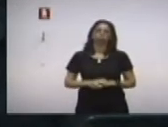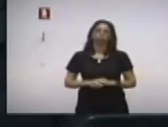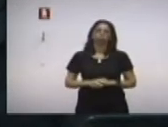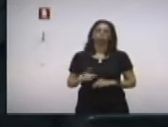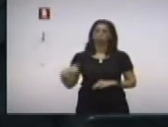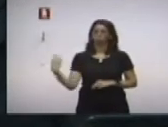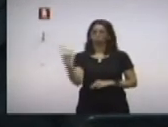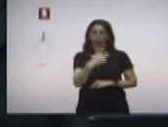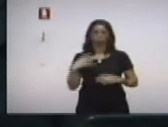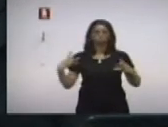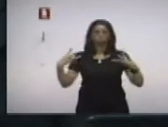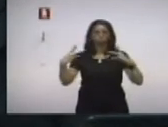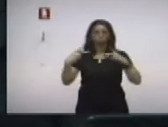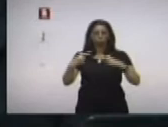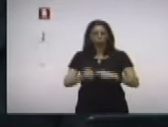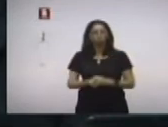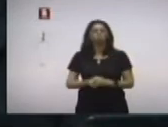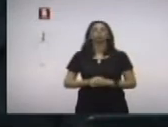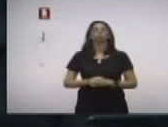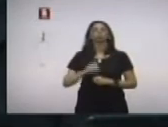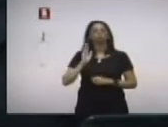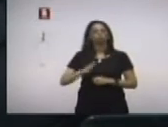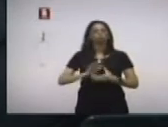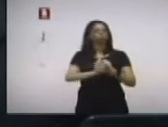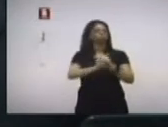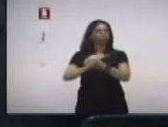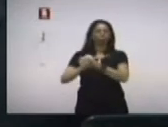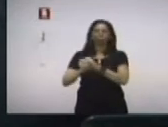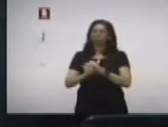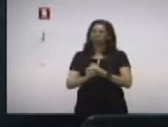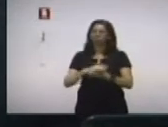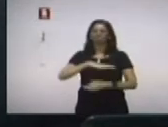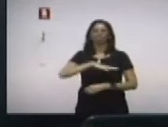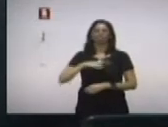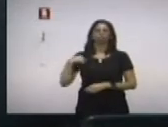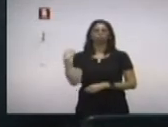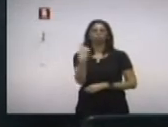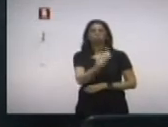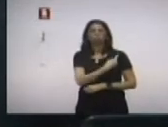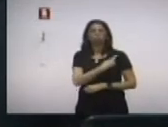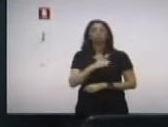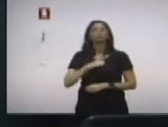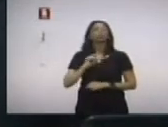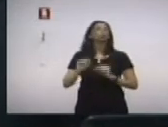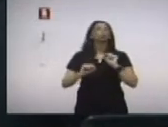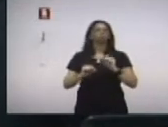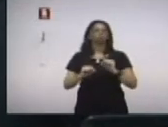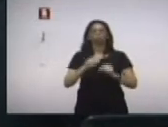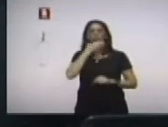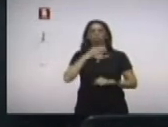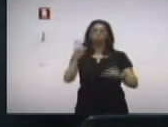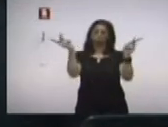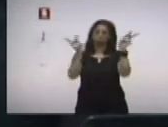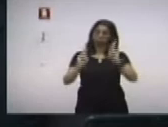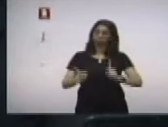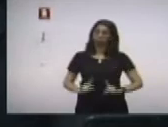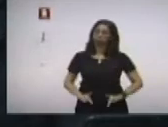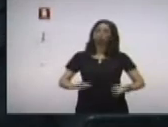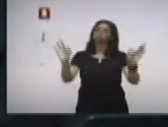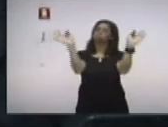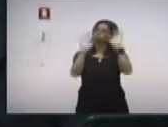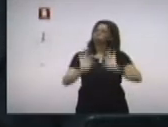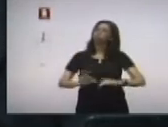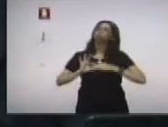possa antecipadamente aqui cumprimentar as pessoas para que todos na nossa cidade possam passar o Natal de paz de Harmonia de